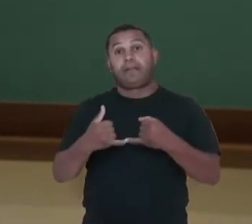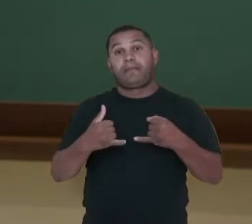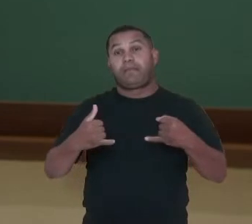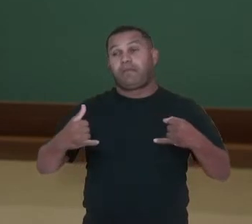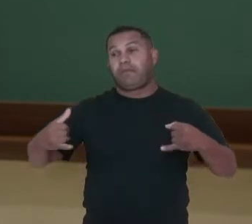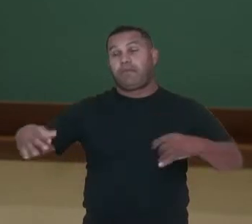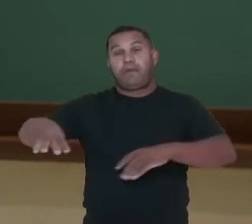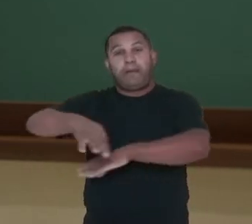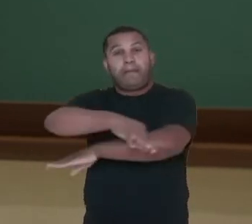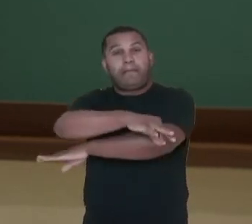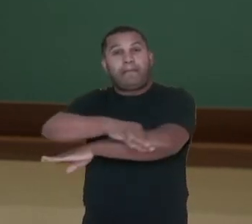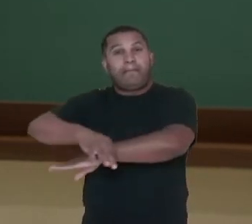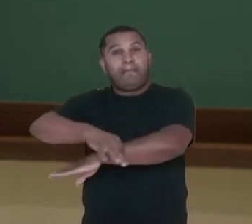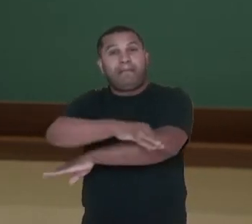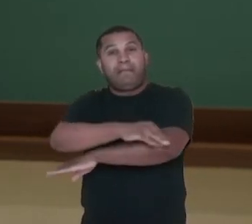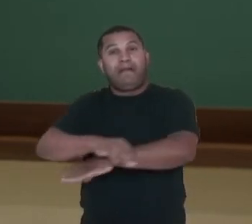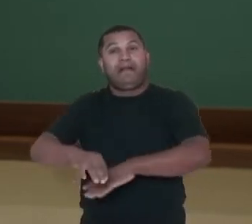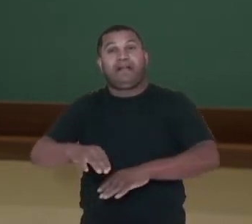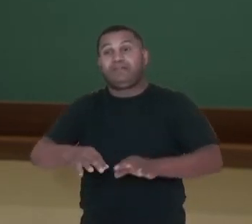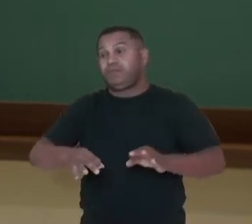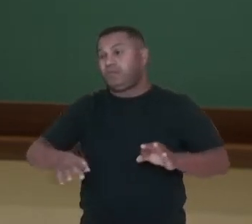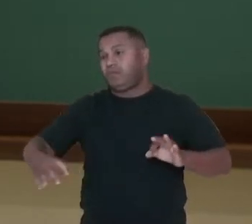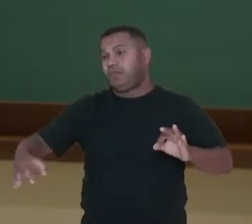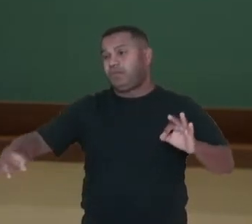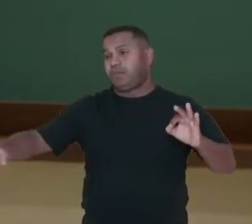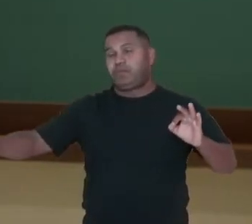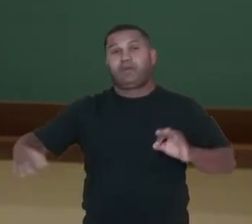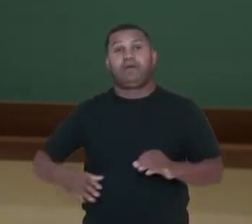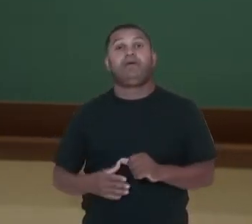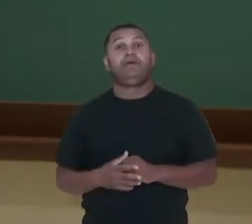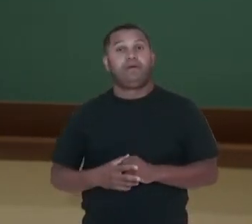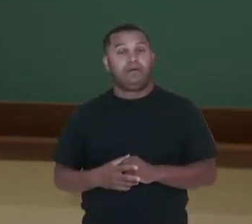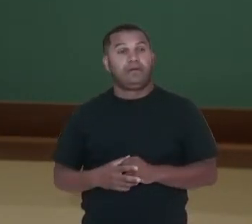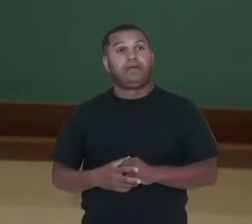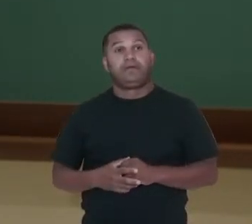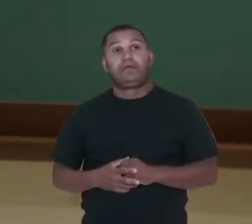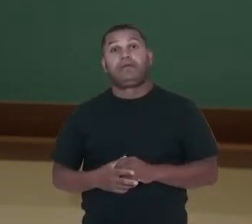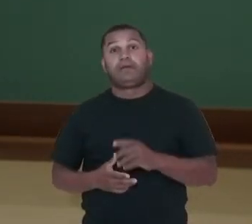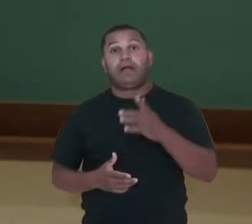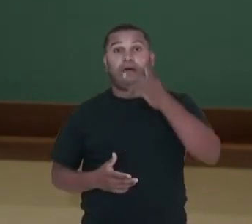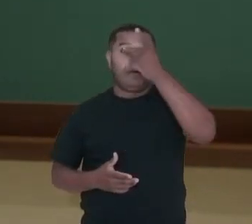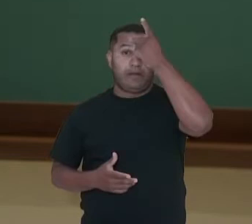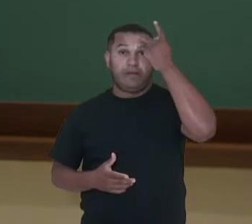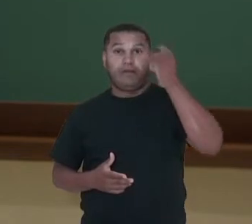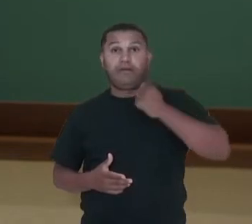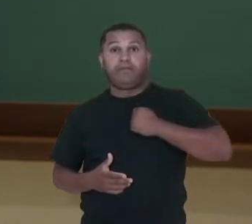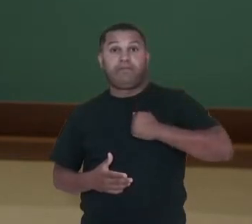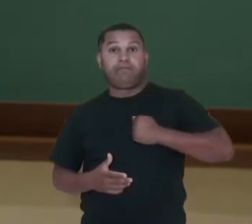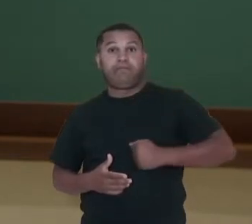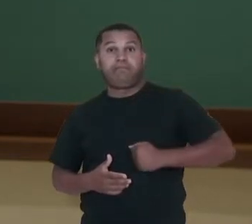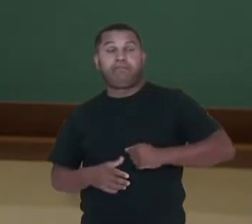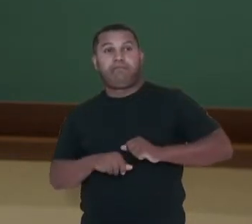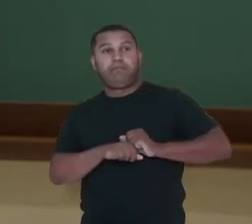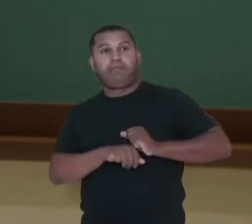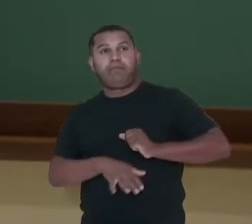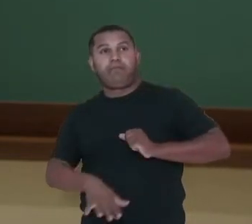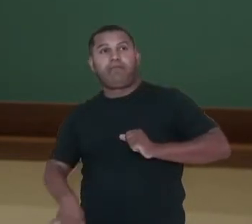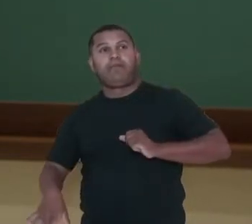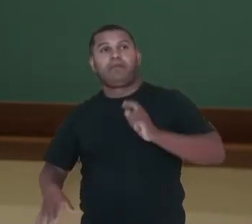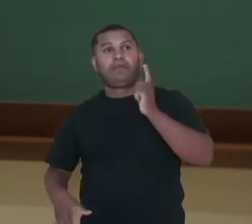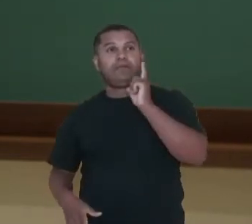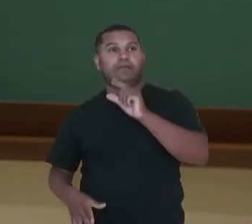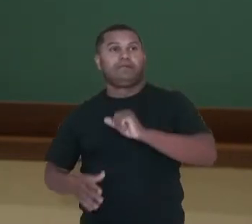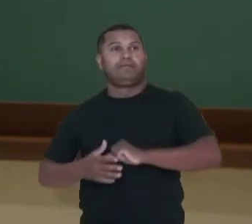ali na hora que vai defecar, por exemplo. Muitos casos são evidentes quanto a isso, tá